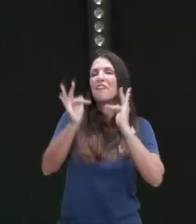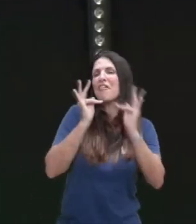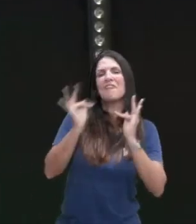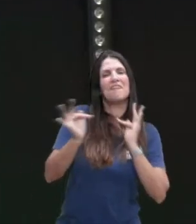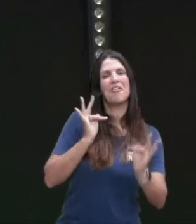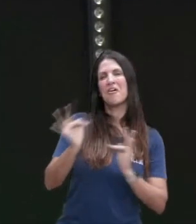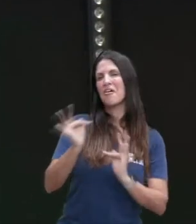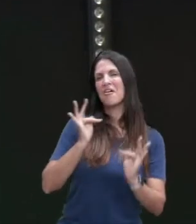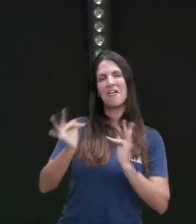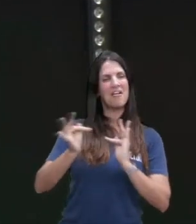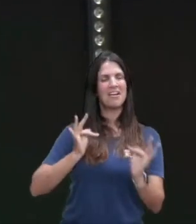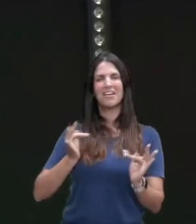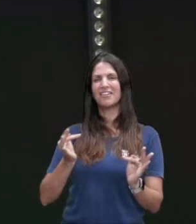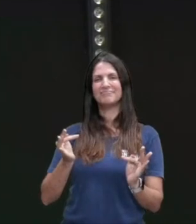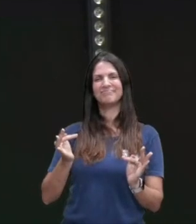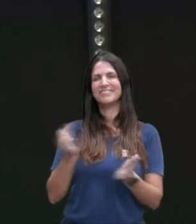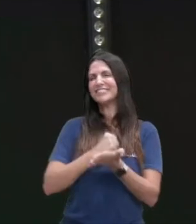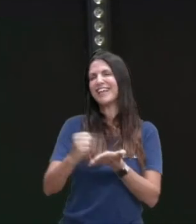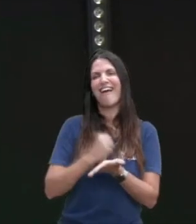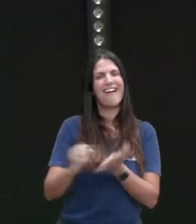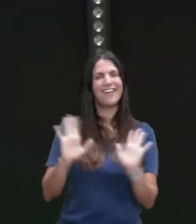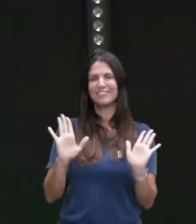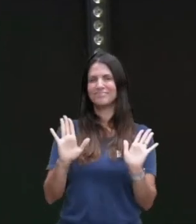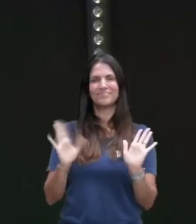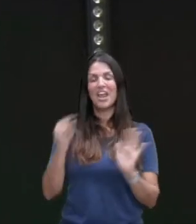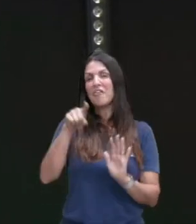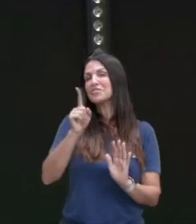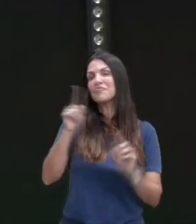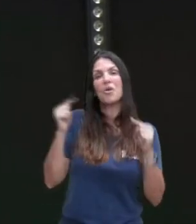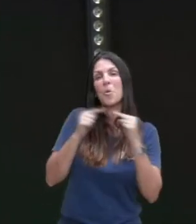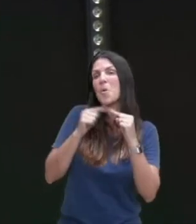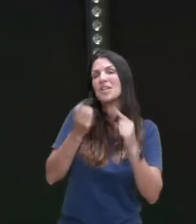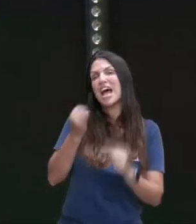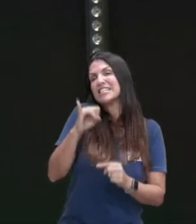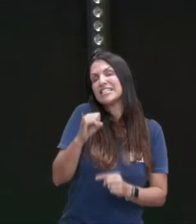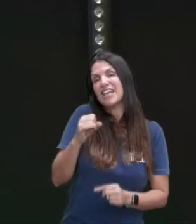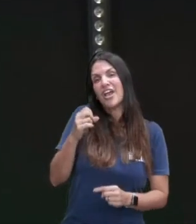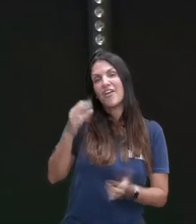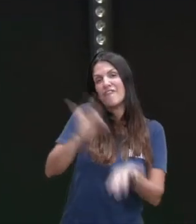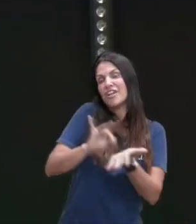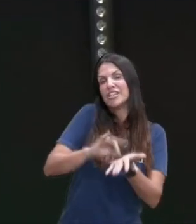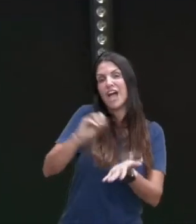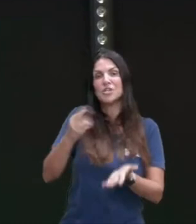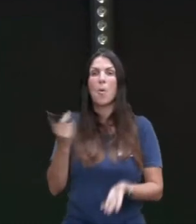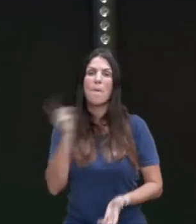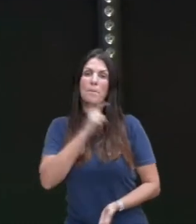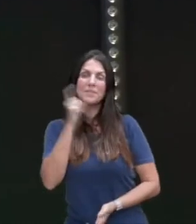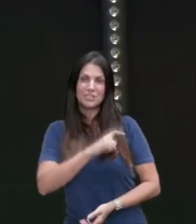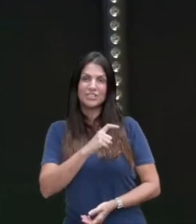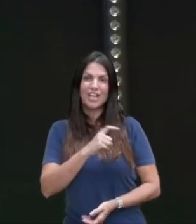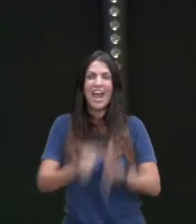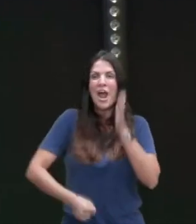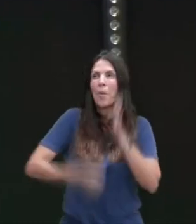que você não foi aferir se é verdade ou mentira e quantas pessoas que julgam uma liderança